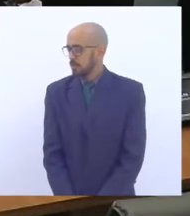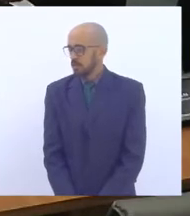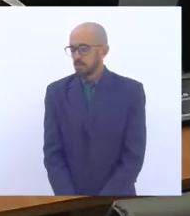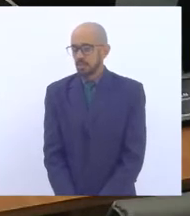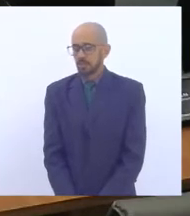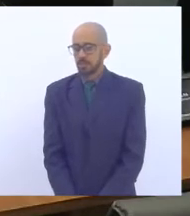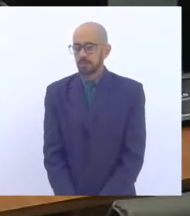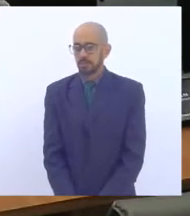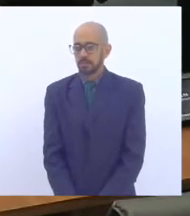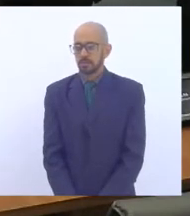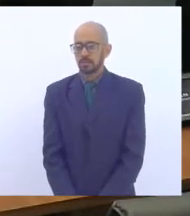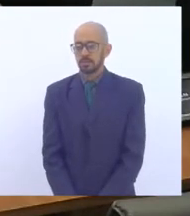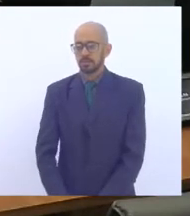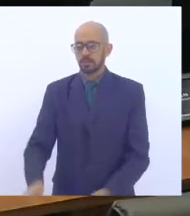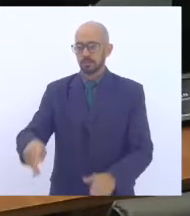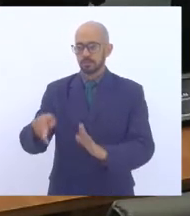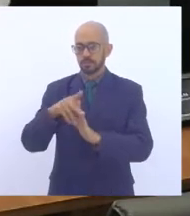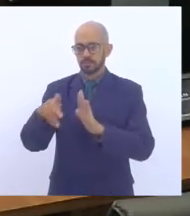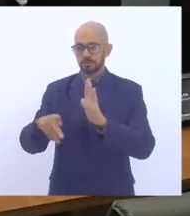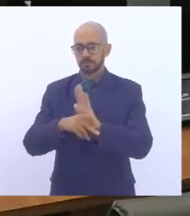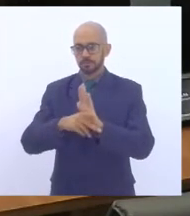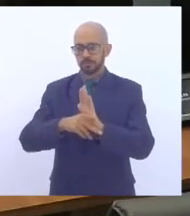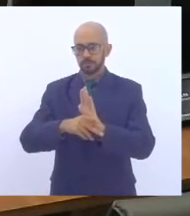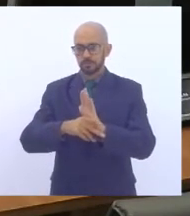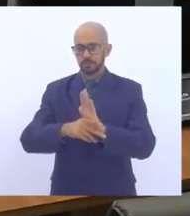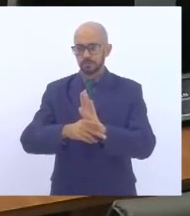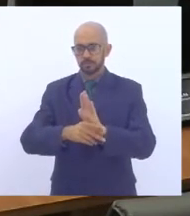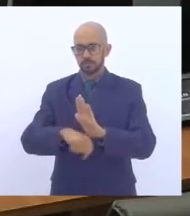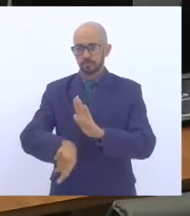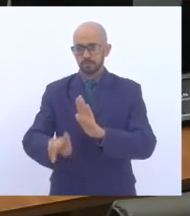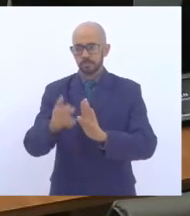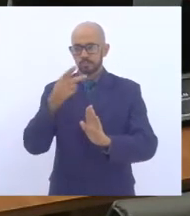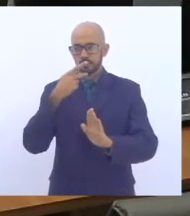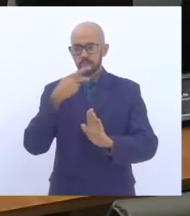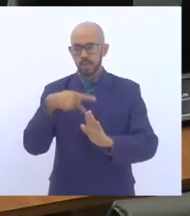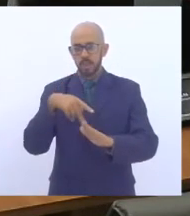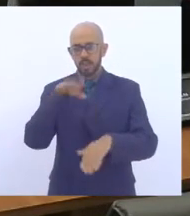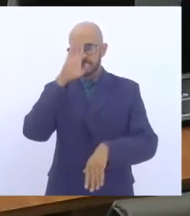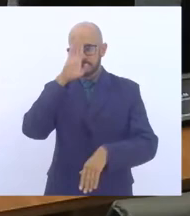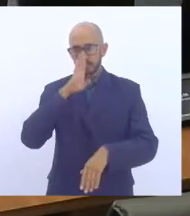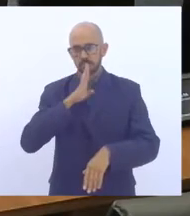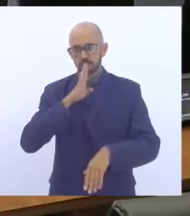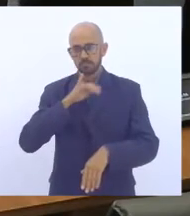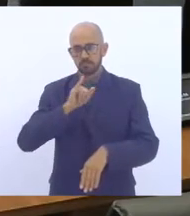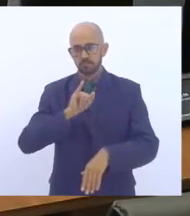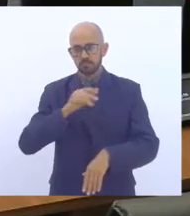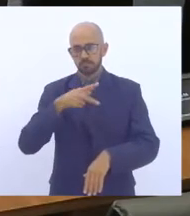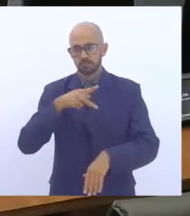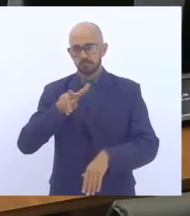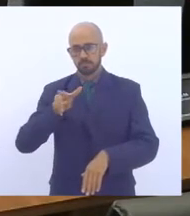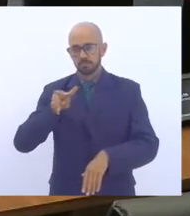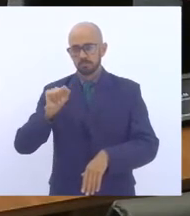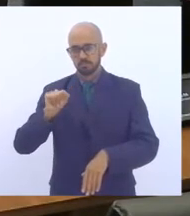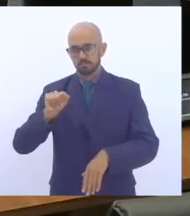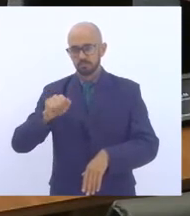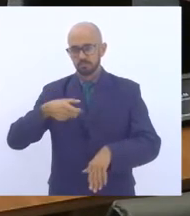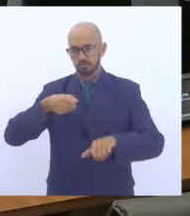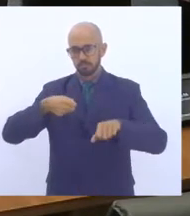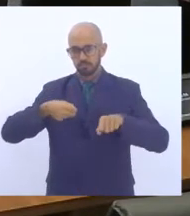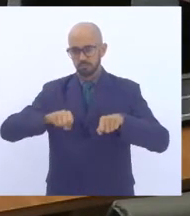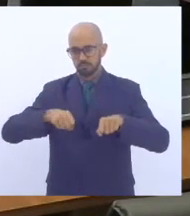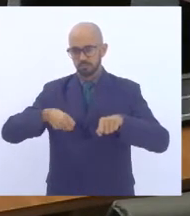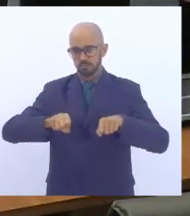o projeto prevê a isenção de IPVA para os motoboys e